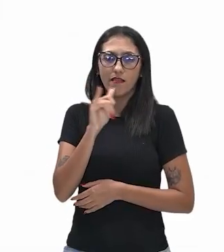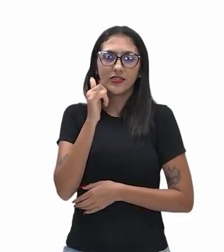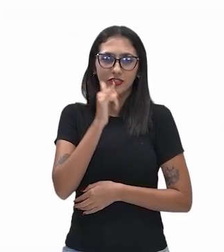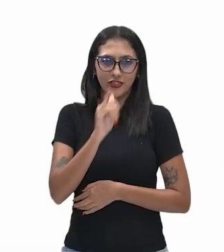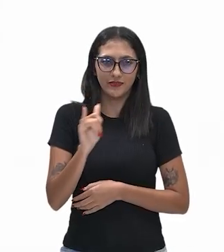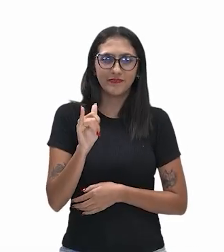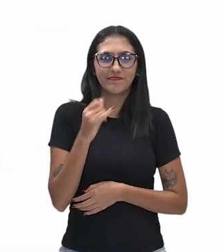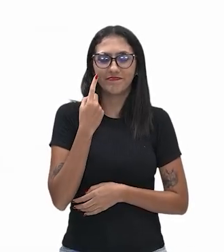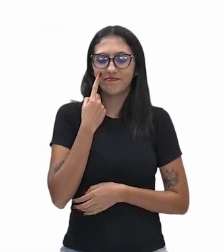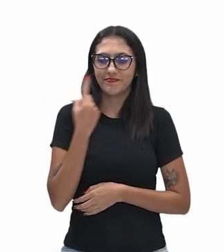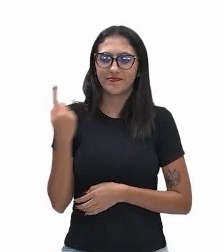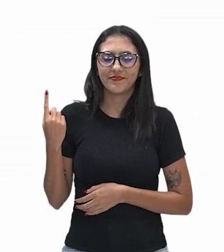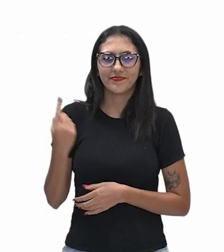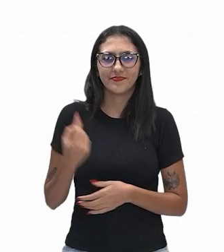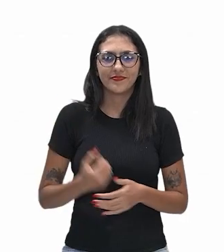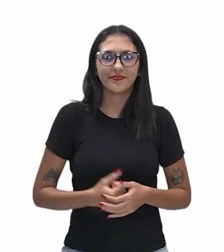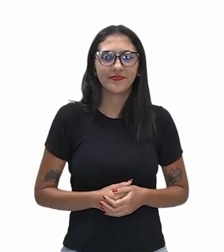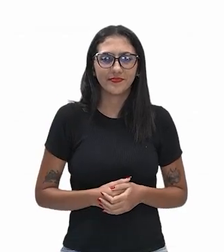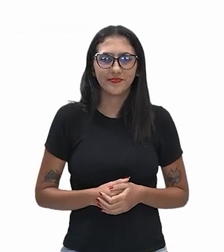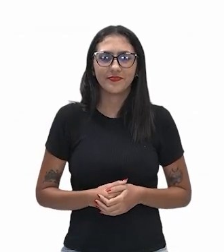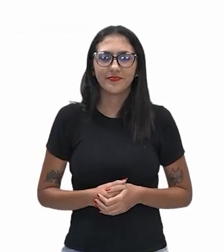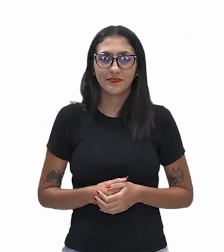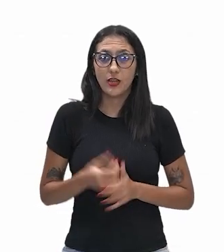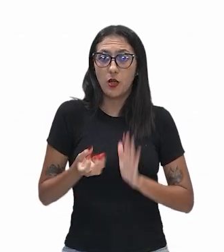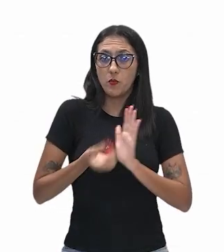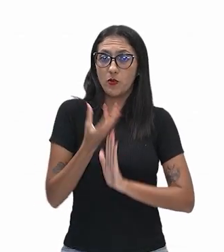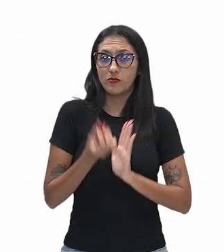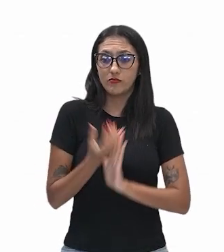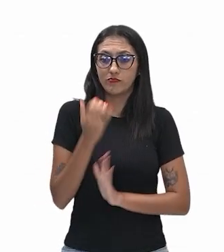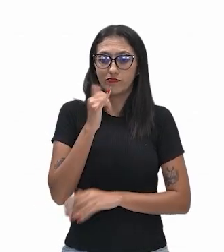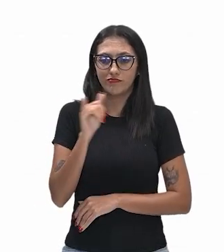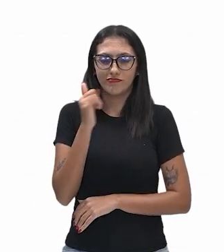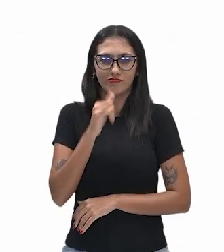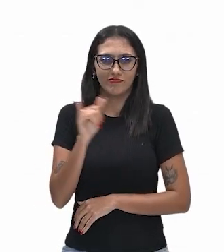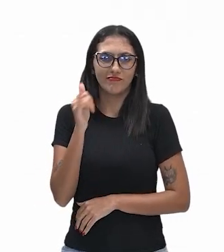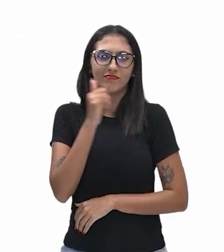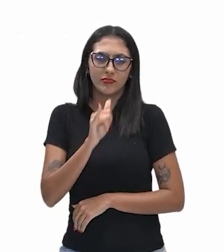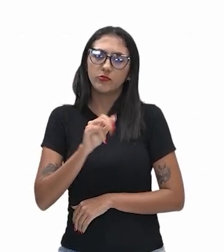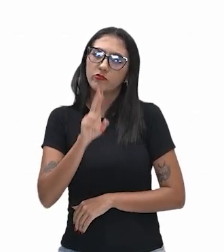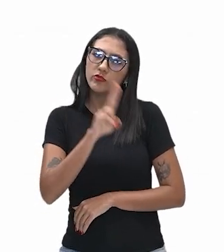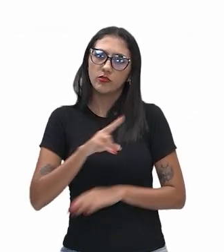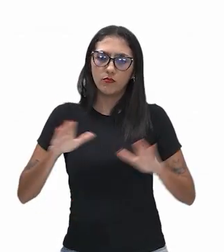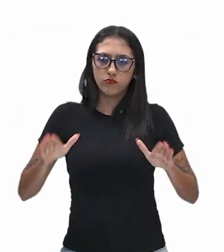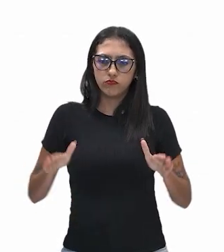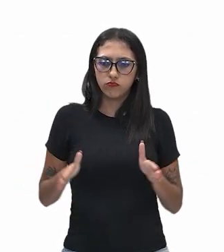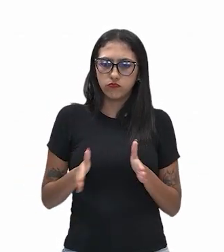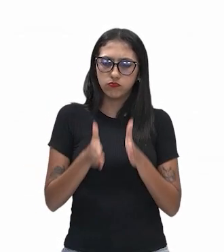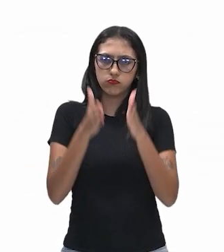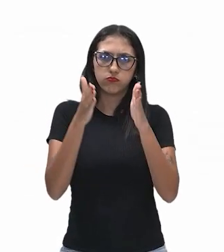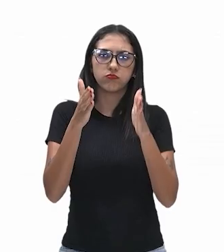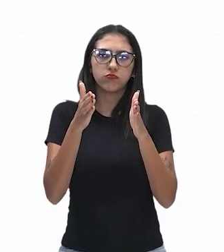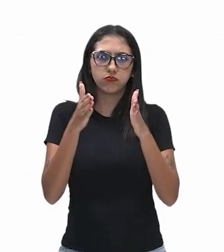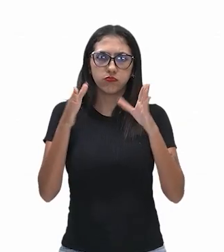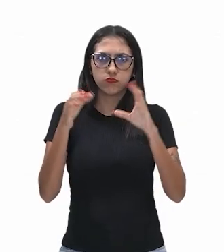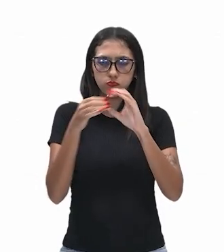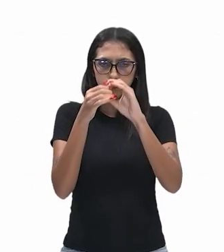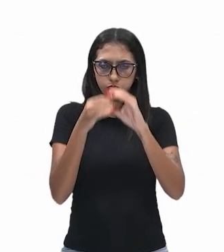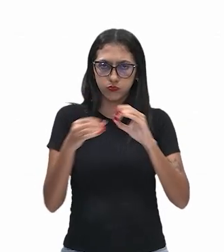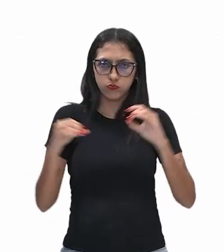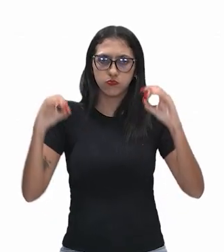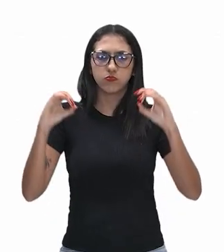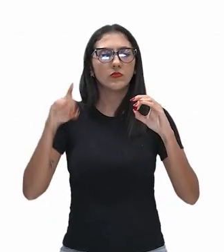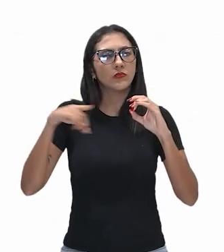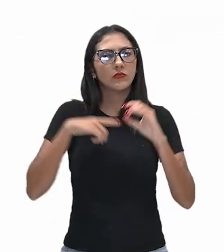olhada. A produção de energia elétrica, através de uma usina nuclear, por exemplo,